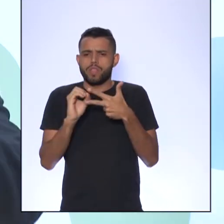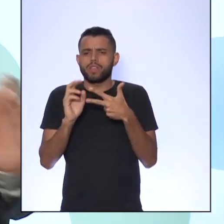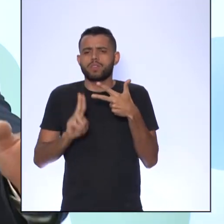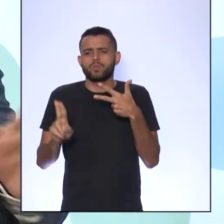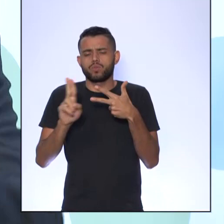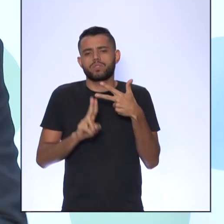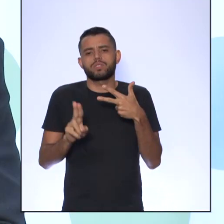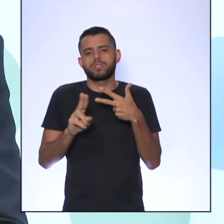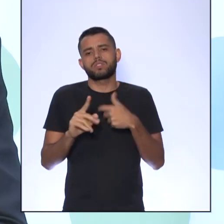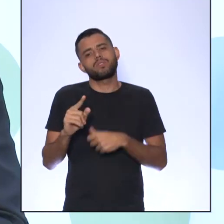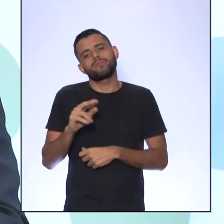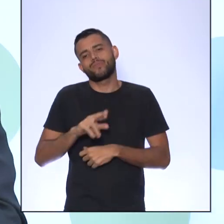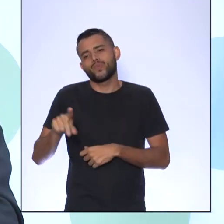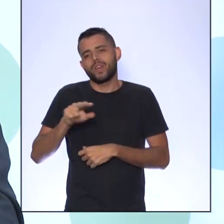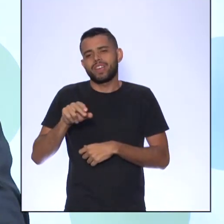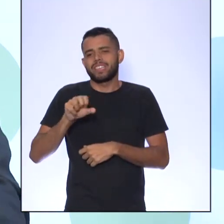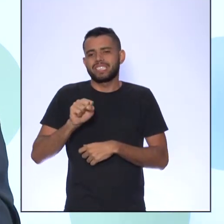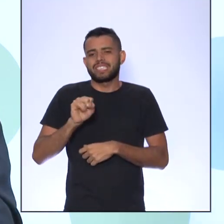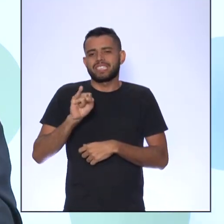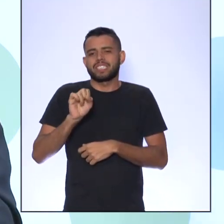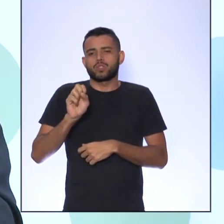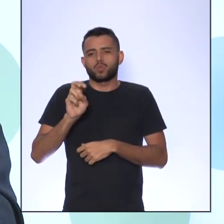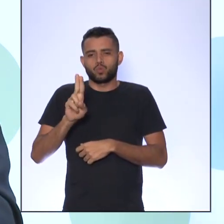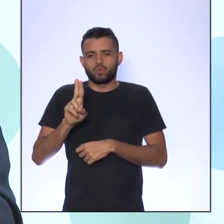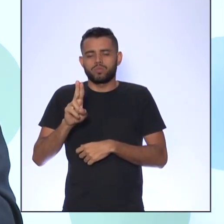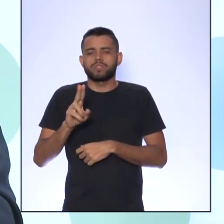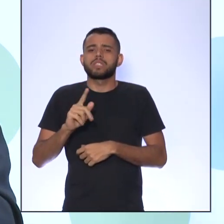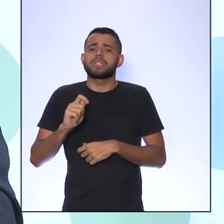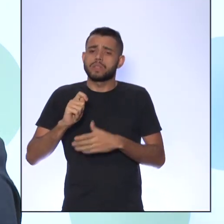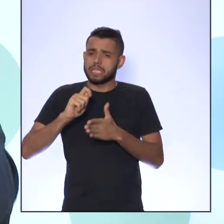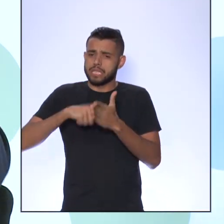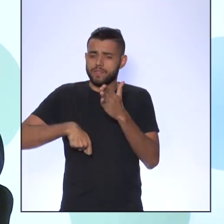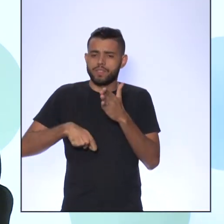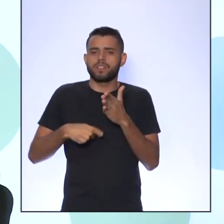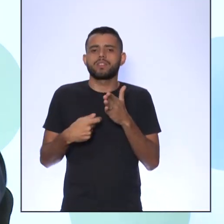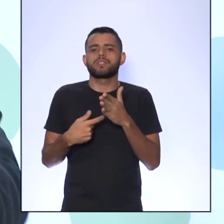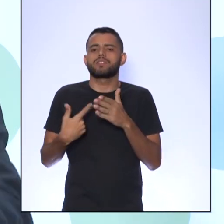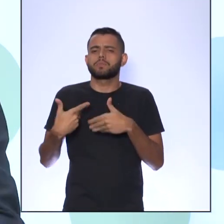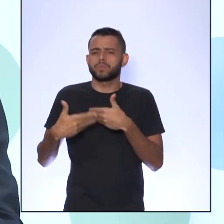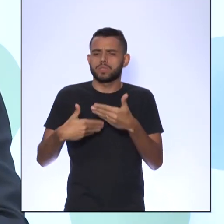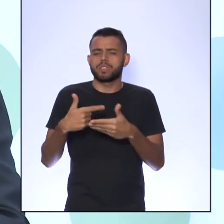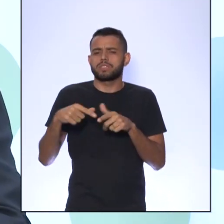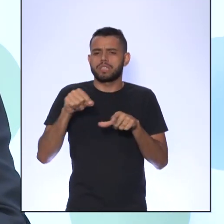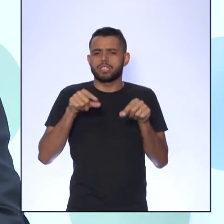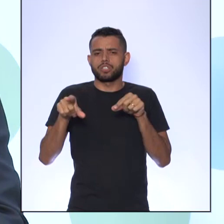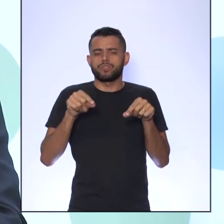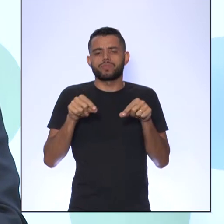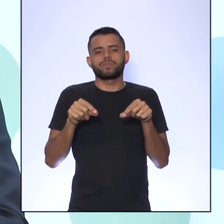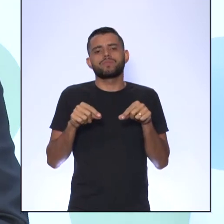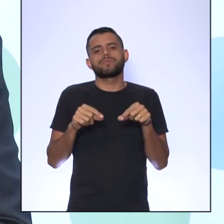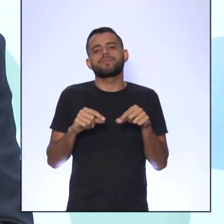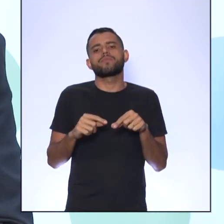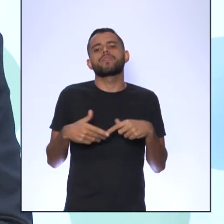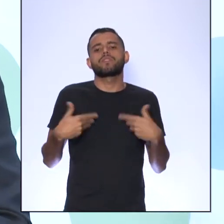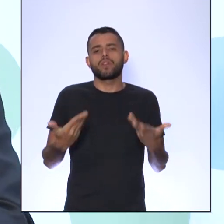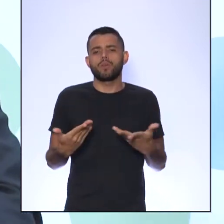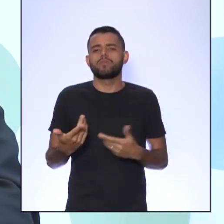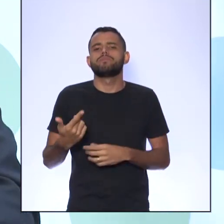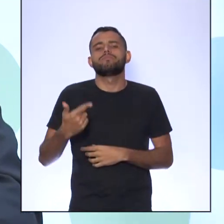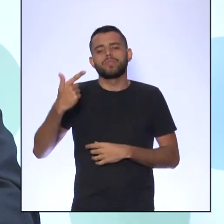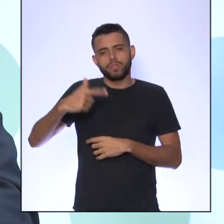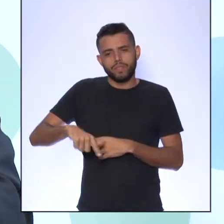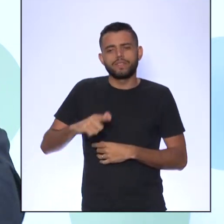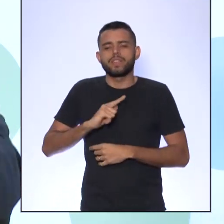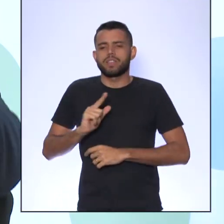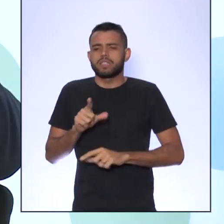Unicamp, não é pelo SISU. O estudante deve se inscrever, né, num processo seletivo com o uso da nota do Enem, e aí, mais uma vez, haverá a